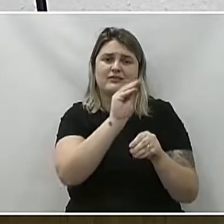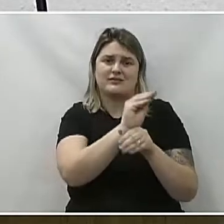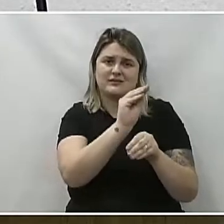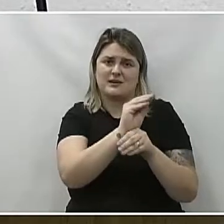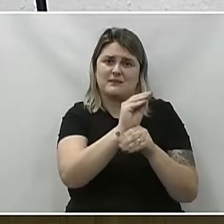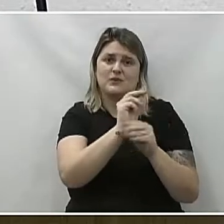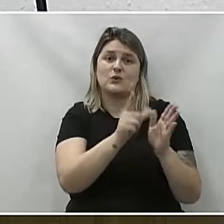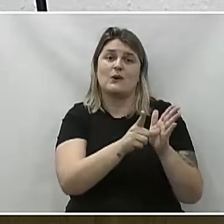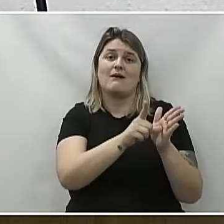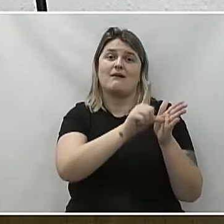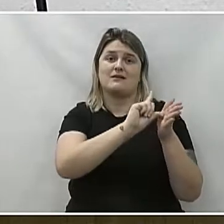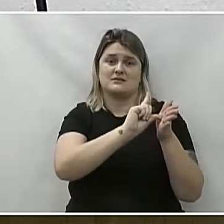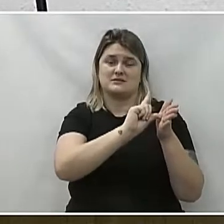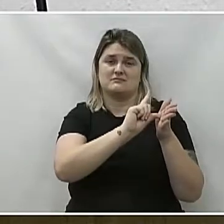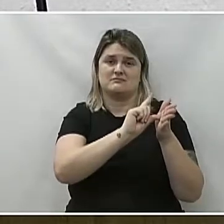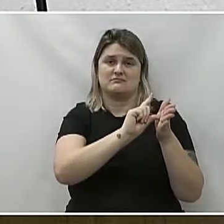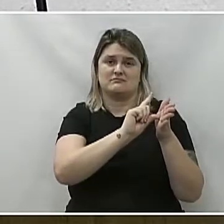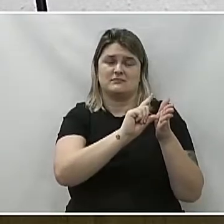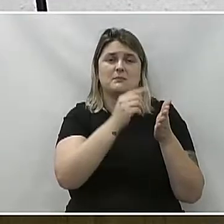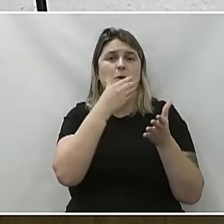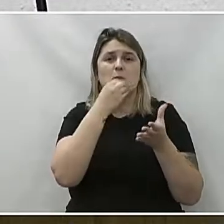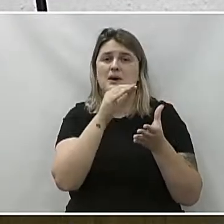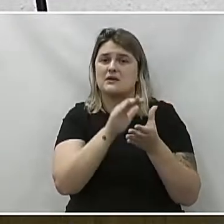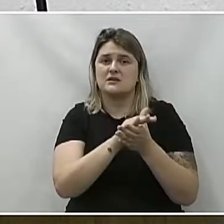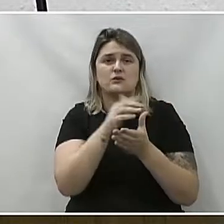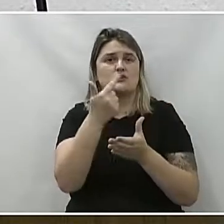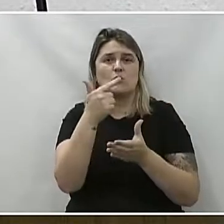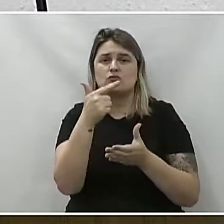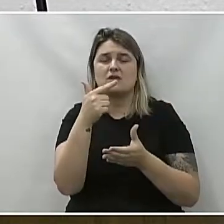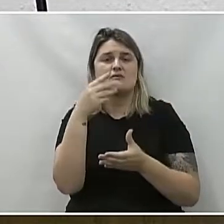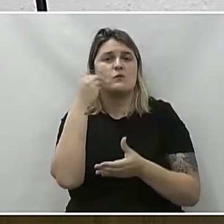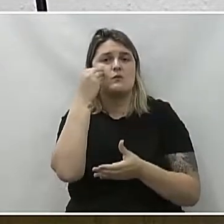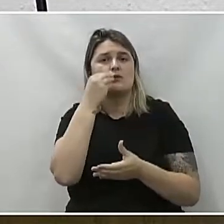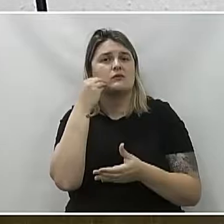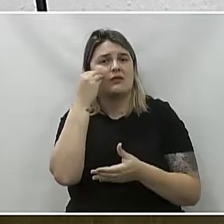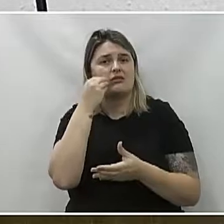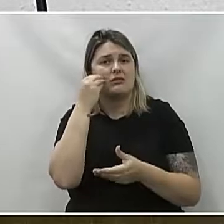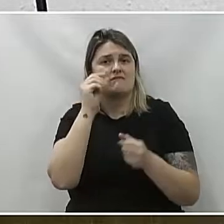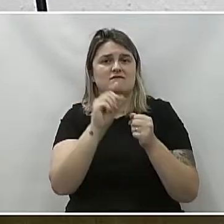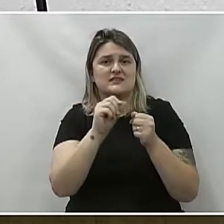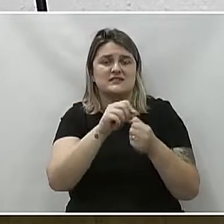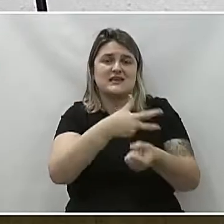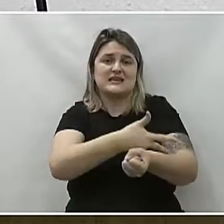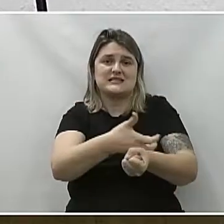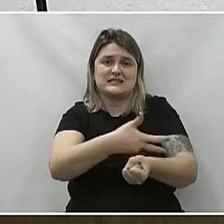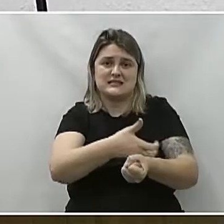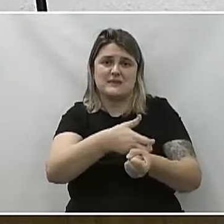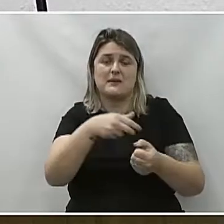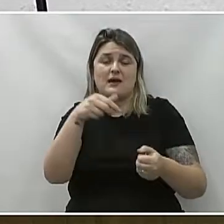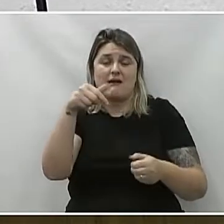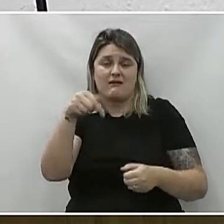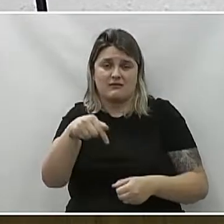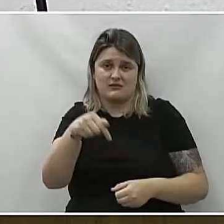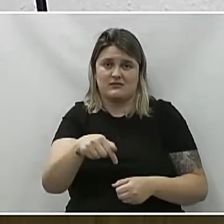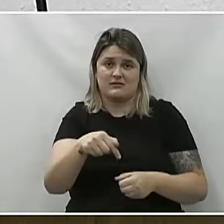tratamento precoce. Ele não ter a oportunidade de fazer os exames específicos